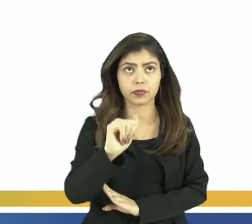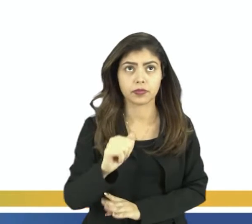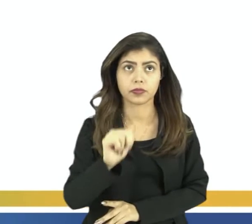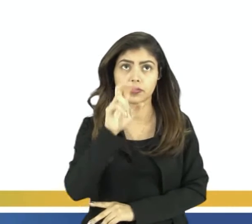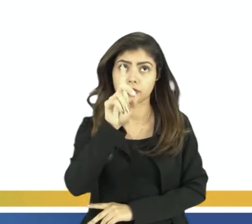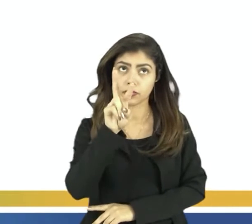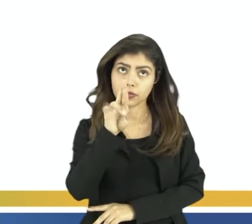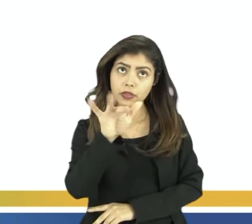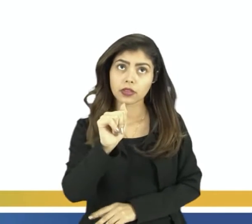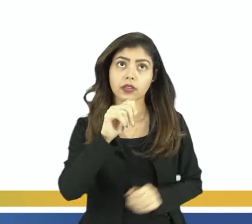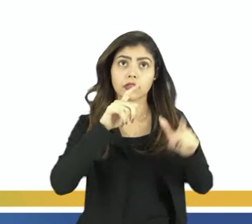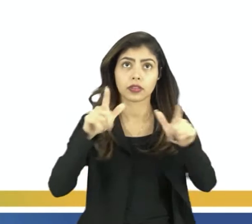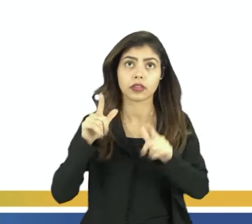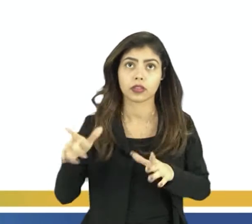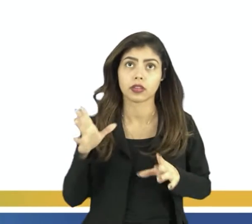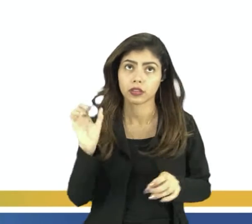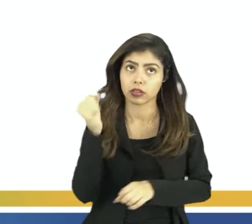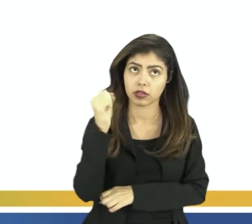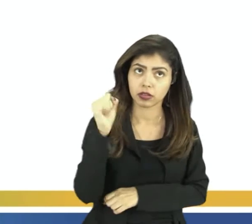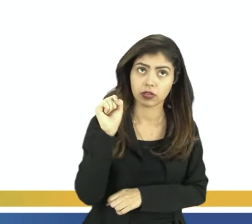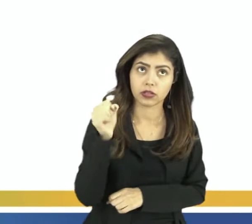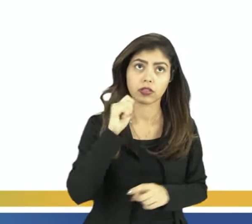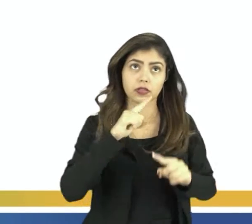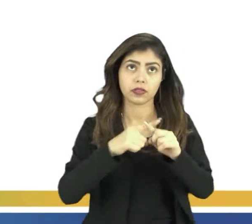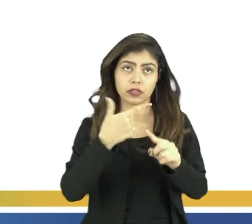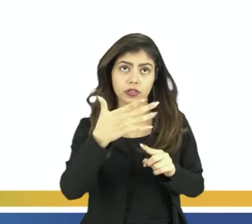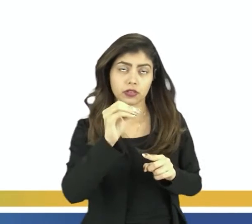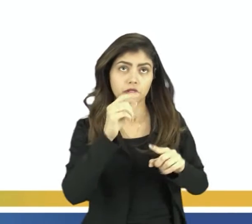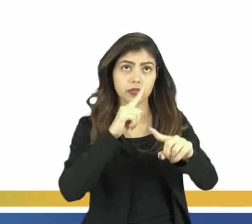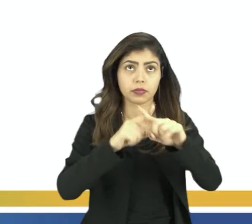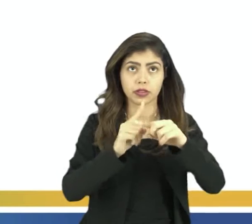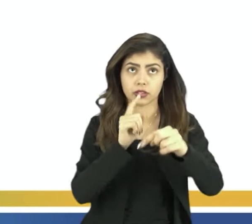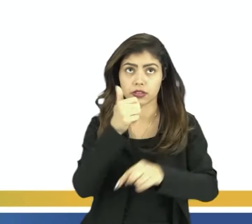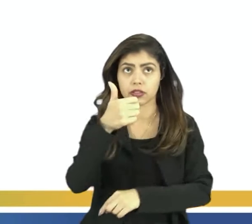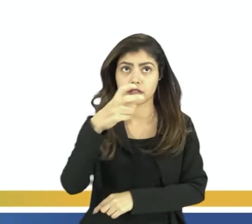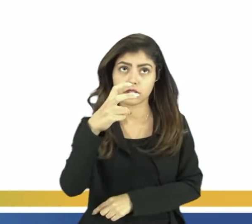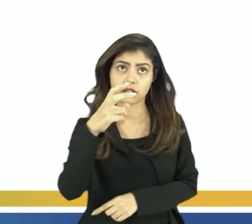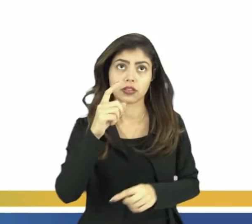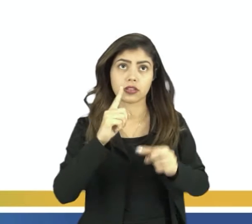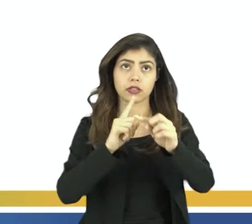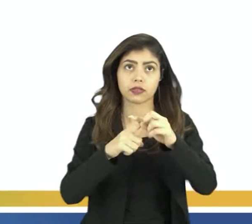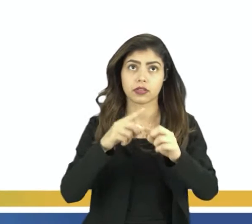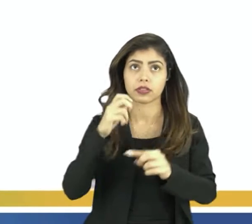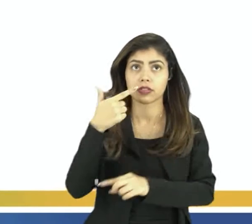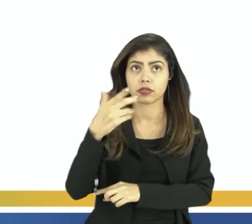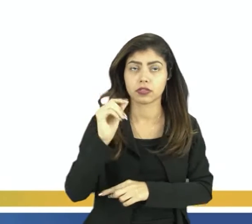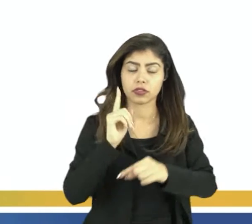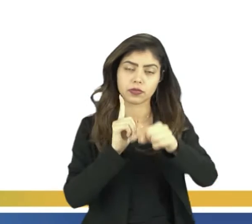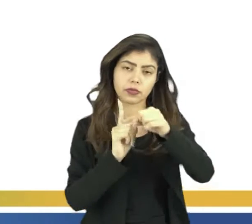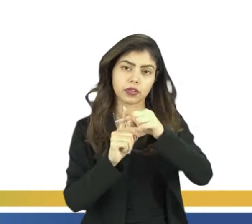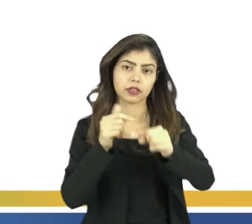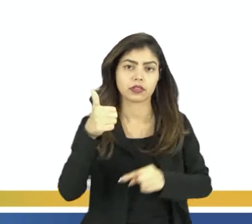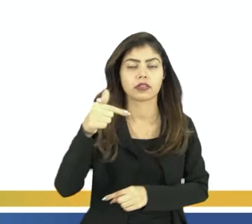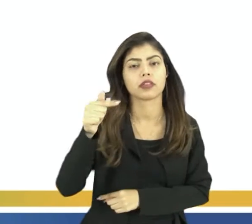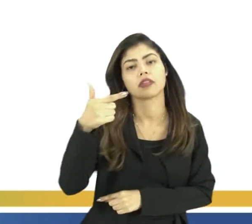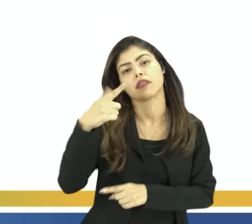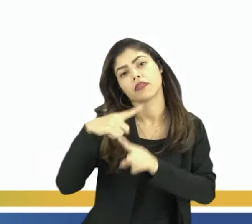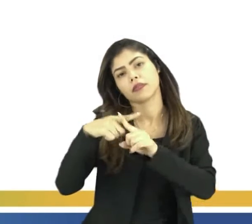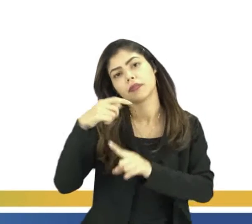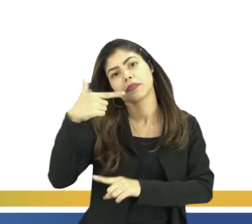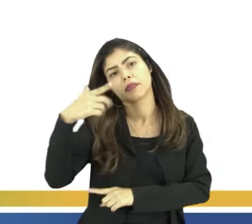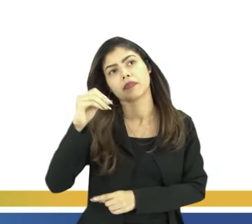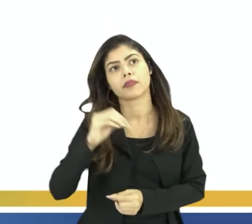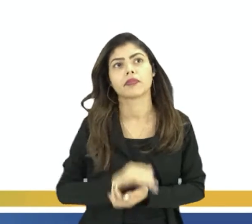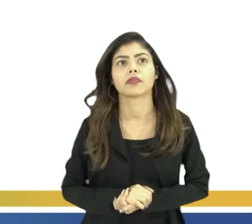área lateral, que é 8 vezes 20, mais 15 vezes 20, mais 17 vezes 20.